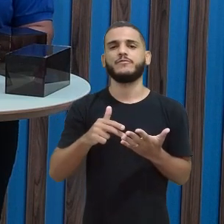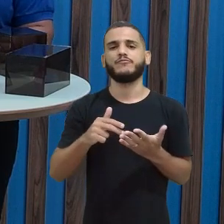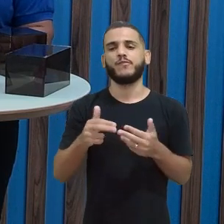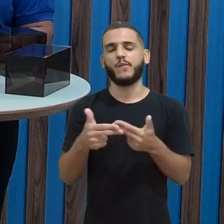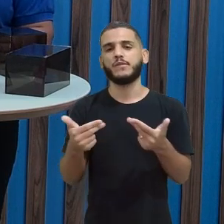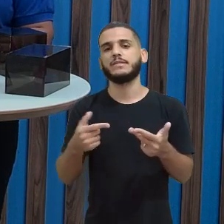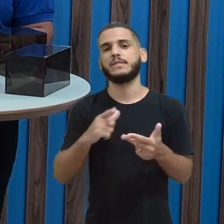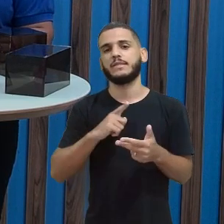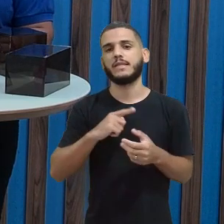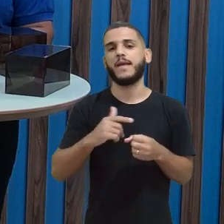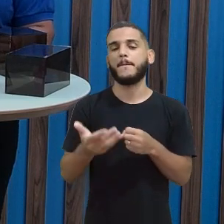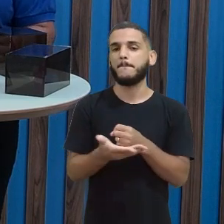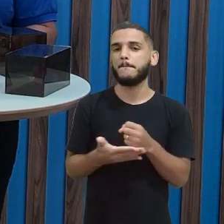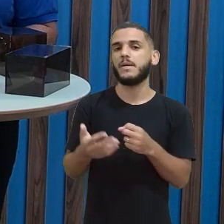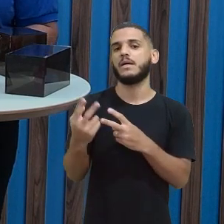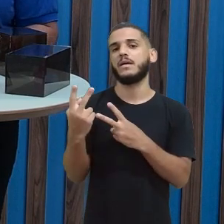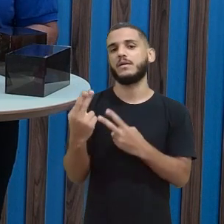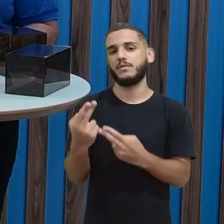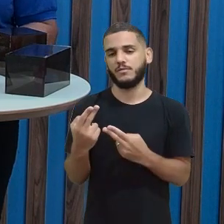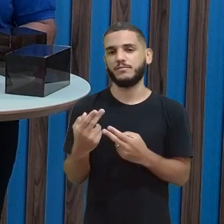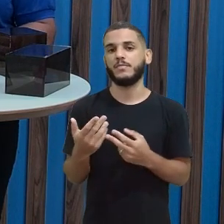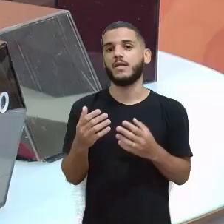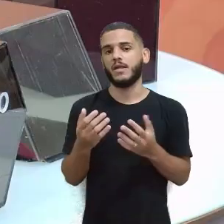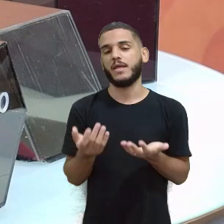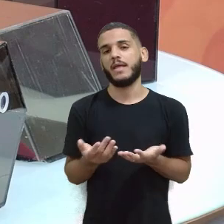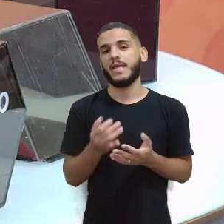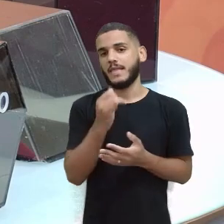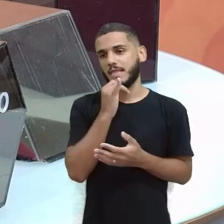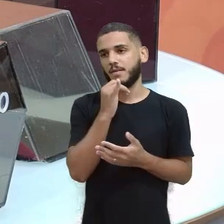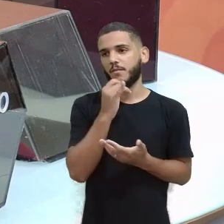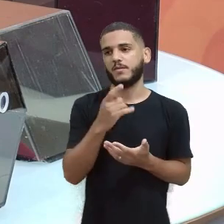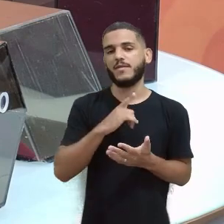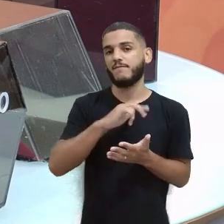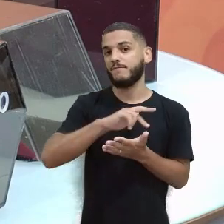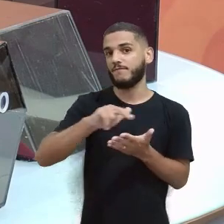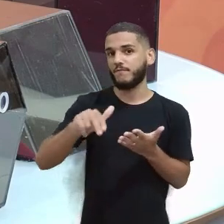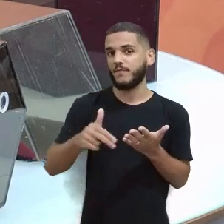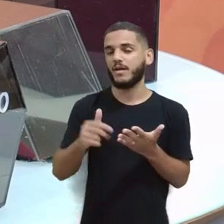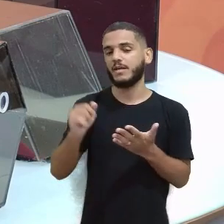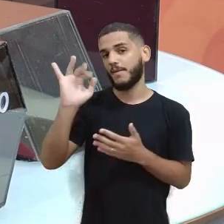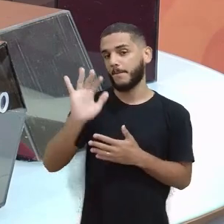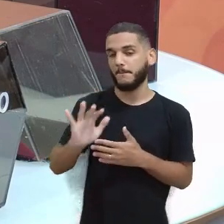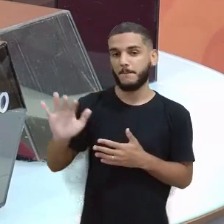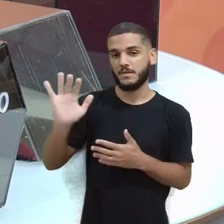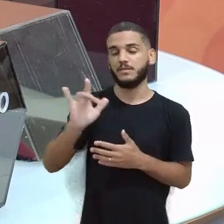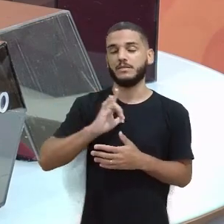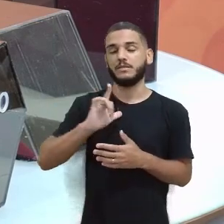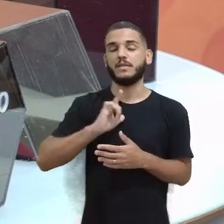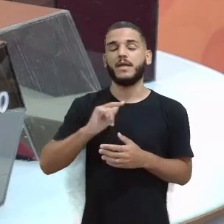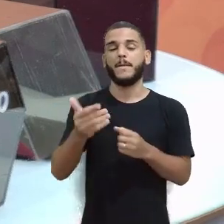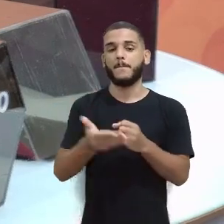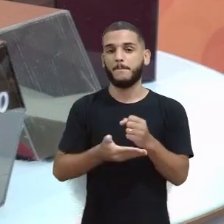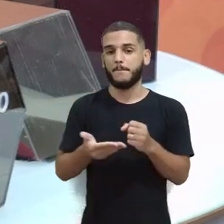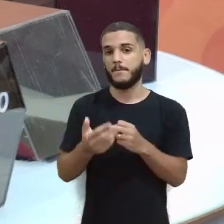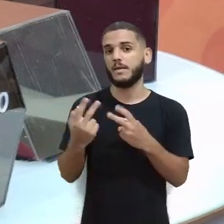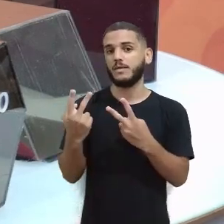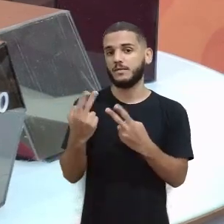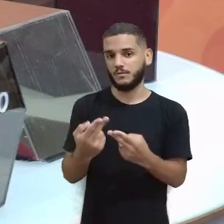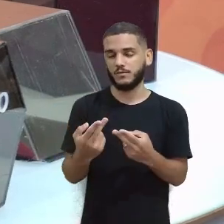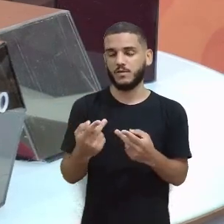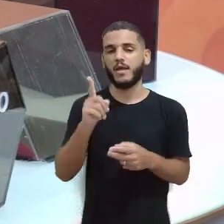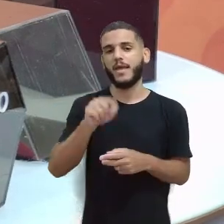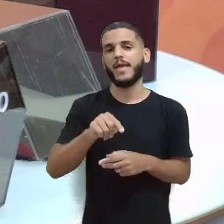bases iguais, tá certo? Então, eu tenho várias figuras que têm as bases iguais e que